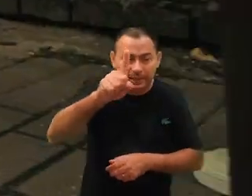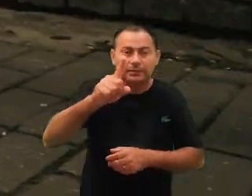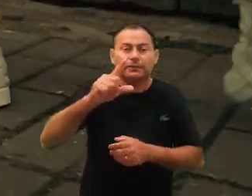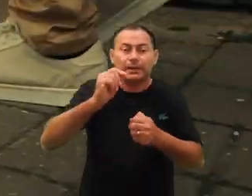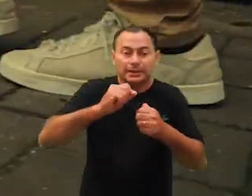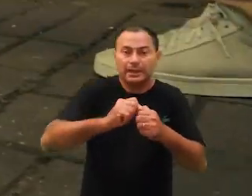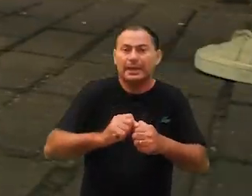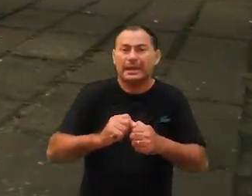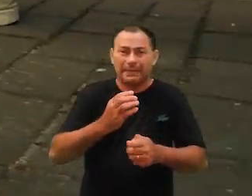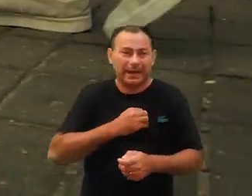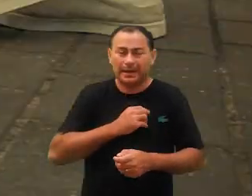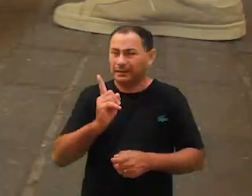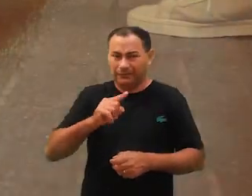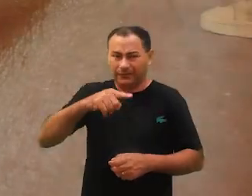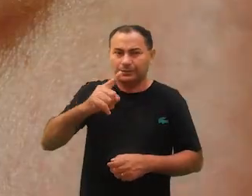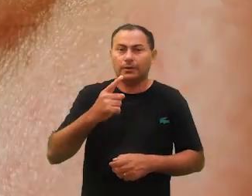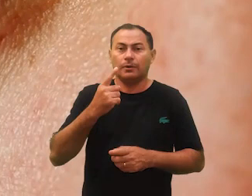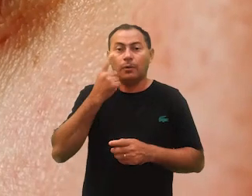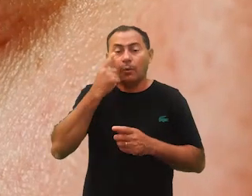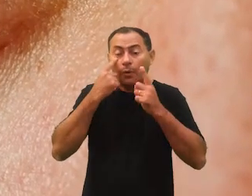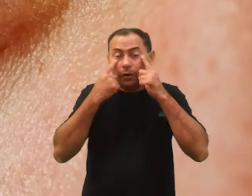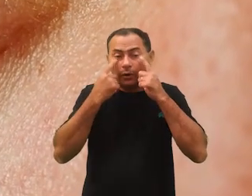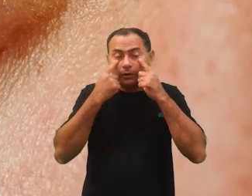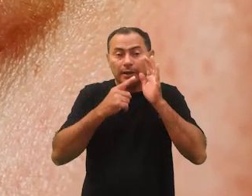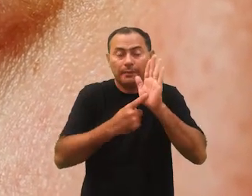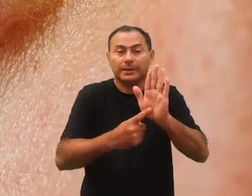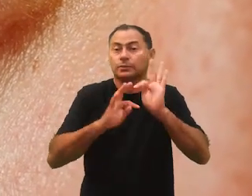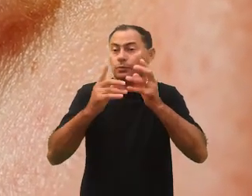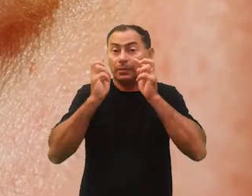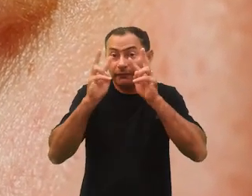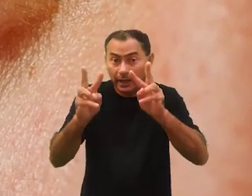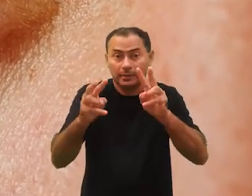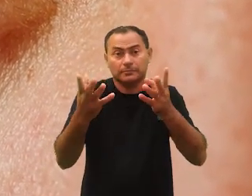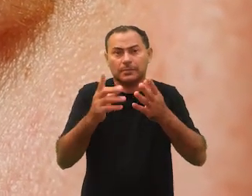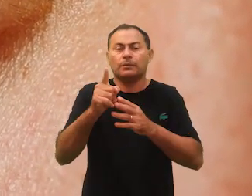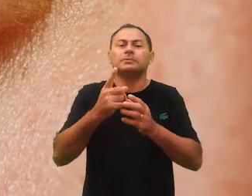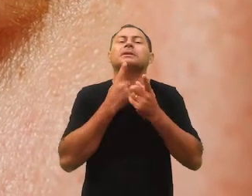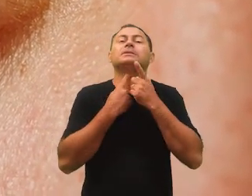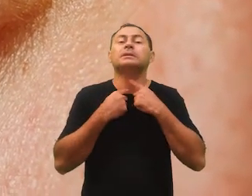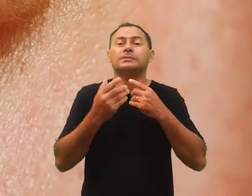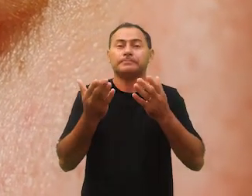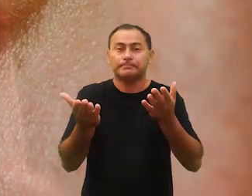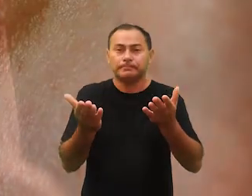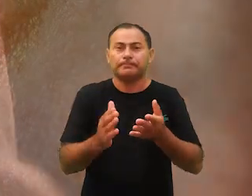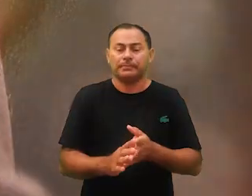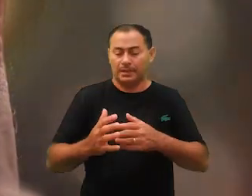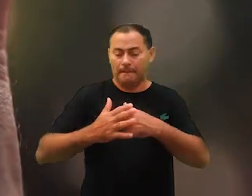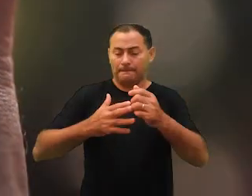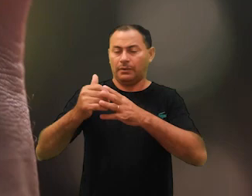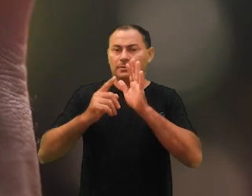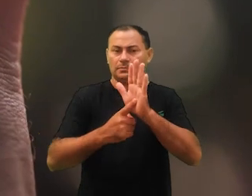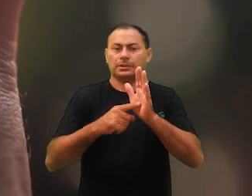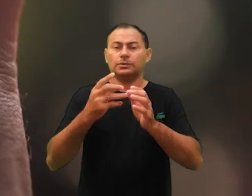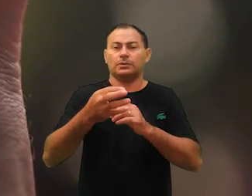indo levará a pecar, não vá. O olho representa tudo que você olha e o que você vê e o que você deseja. A